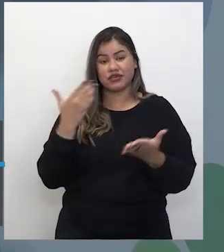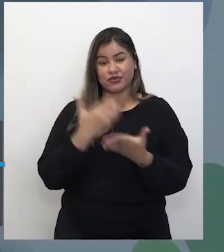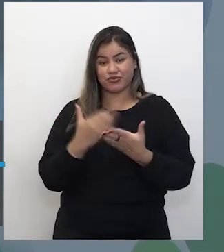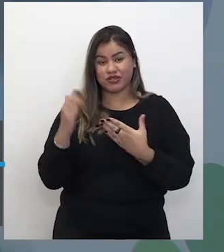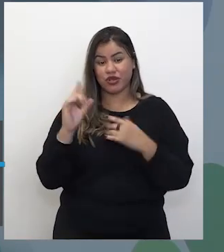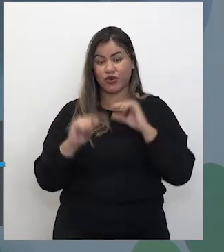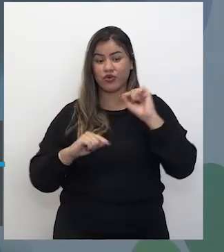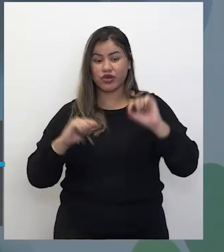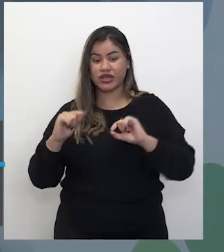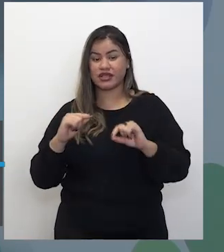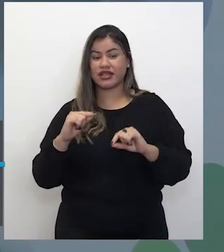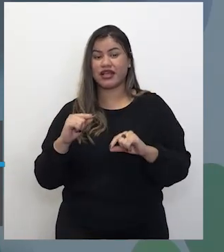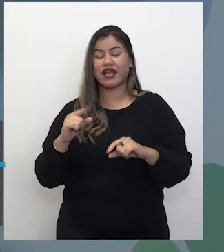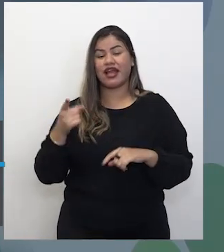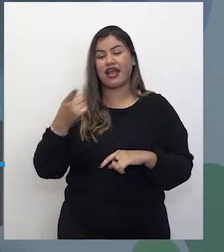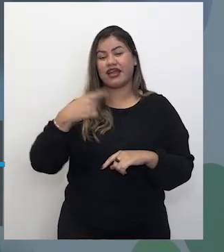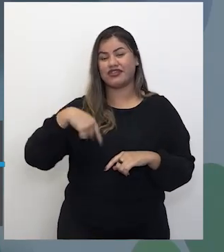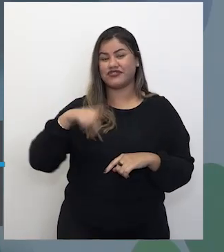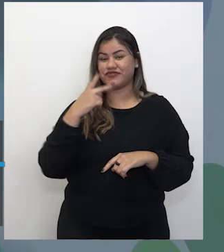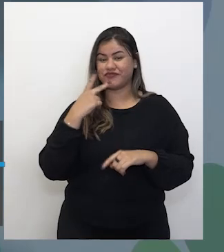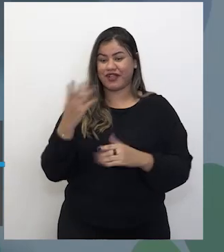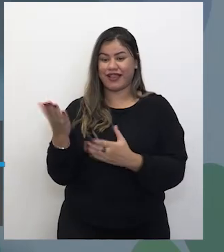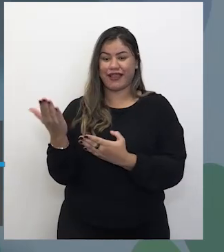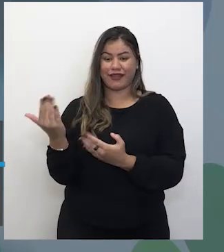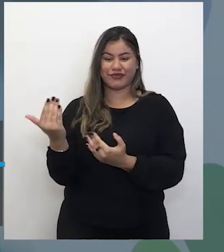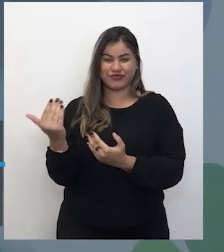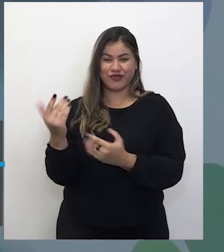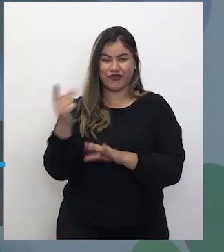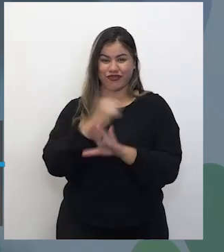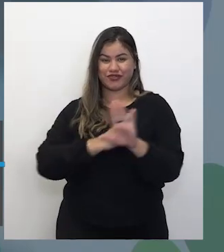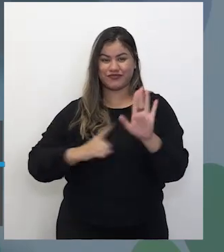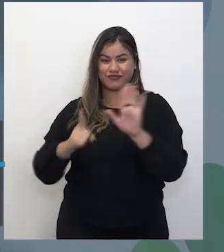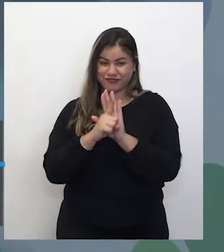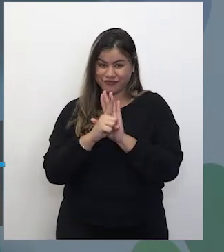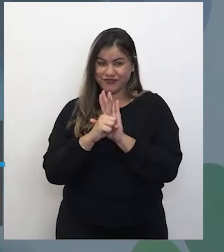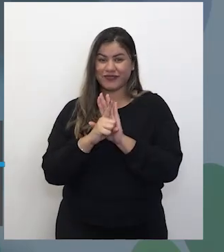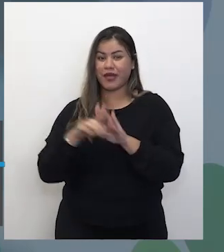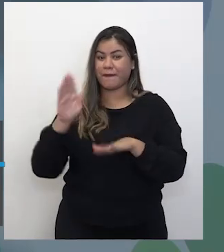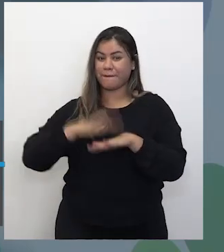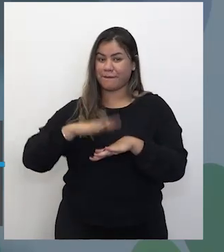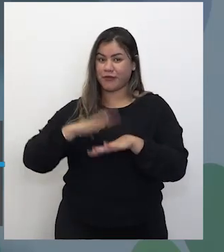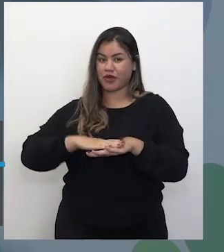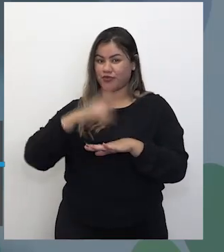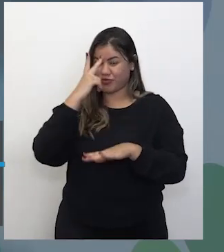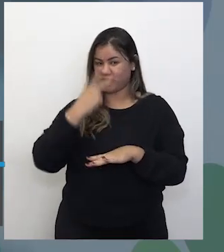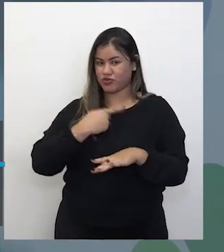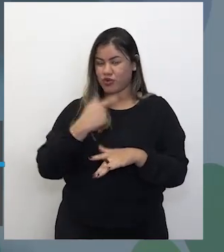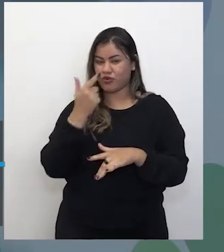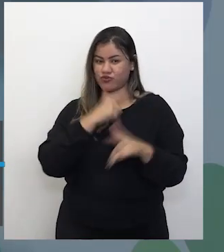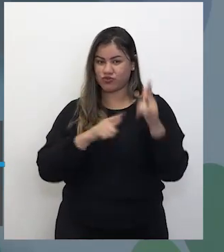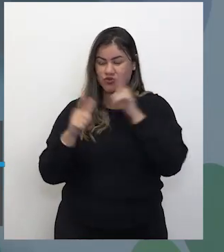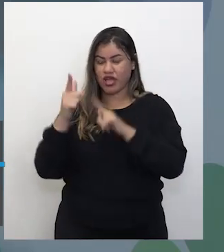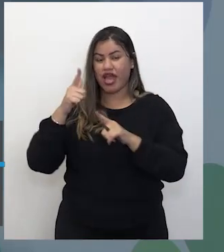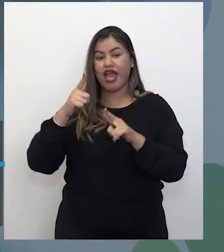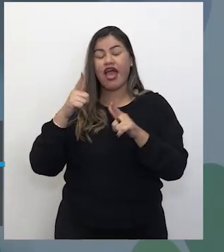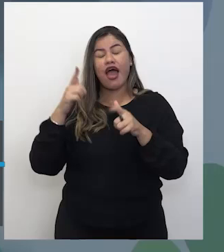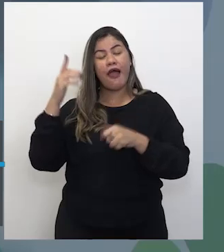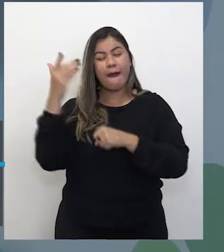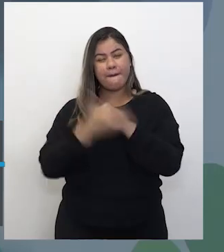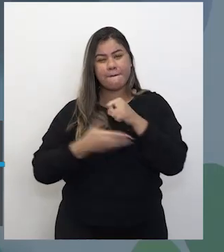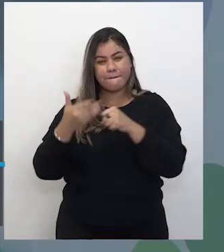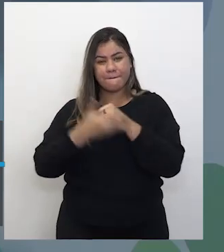aula, já que a gente vai falar de jovens protagonistas, já que um dos pilares, um dos princípios